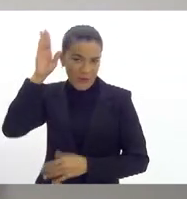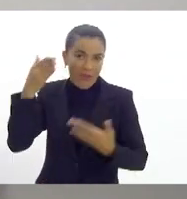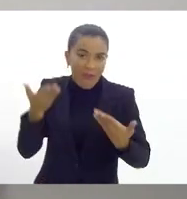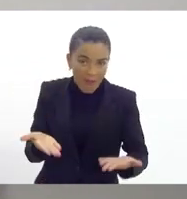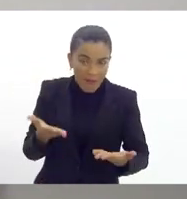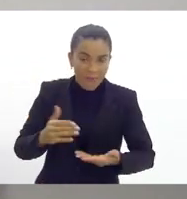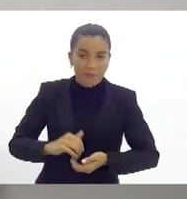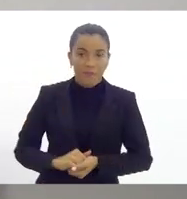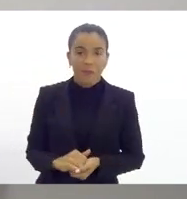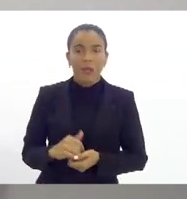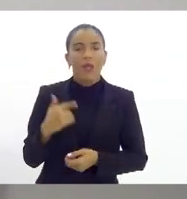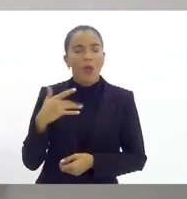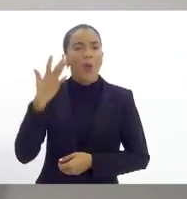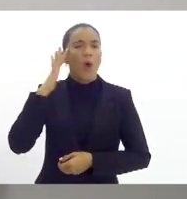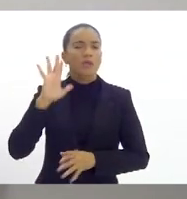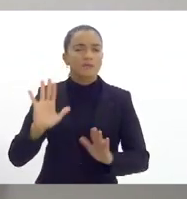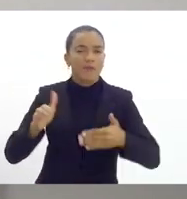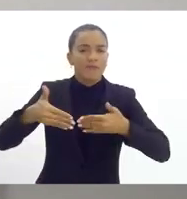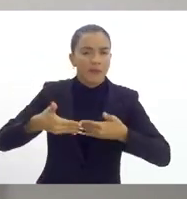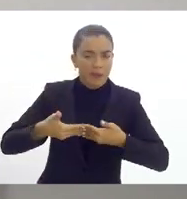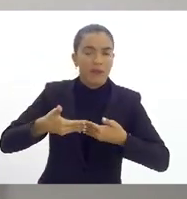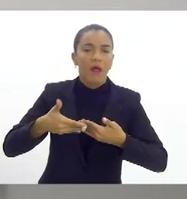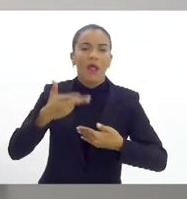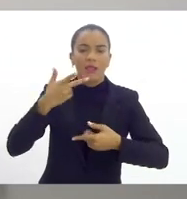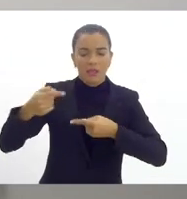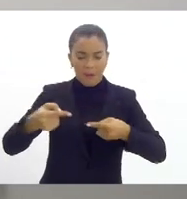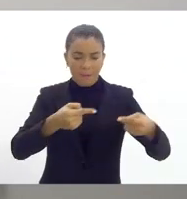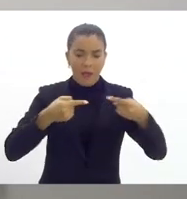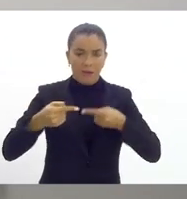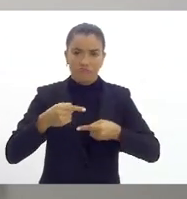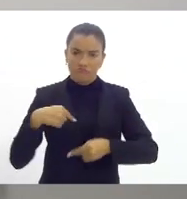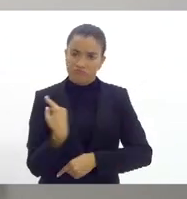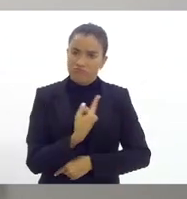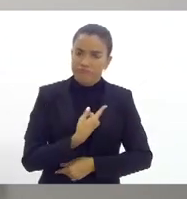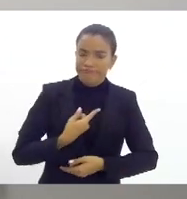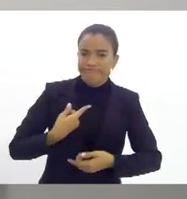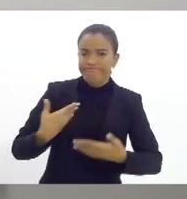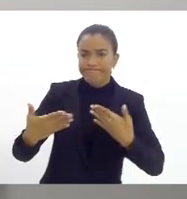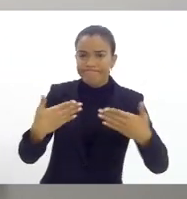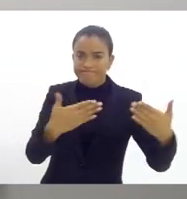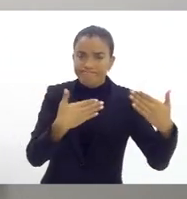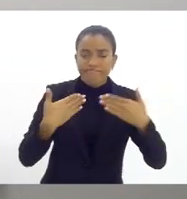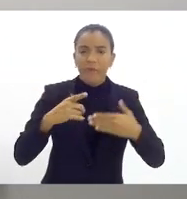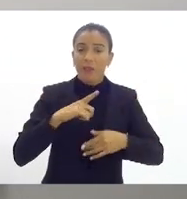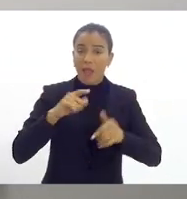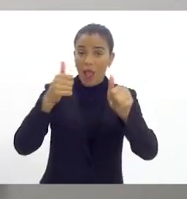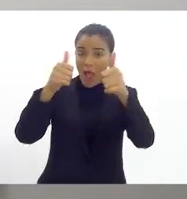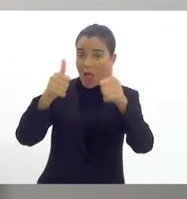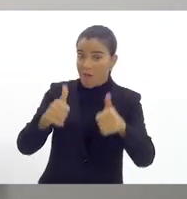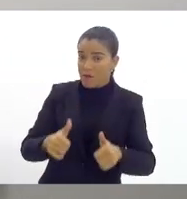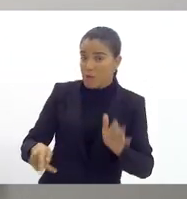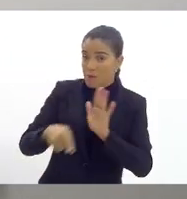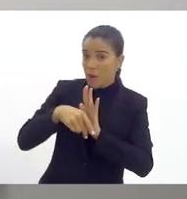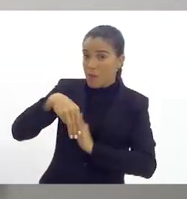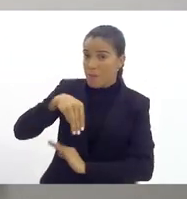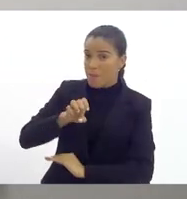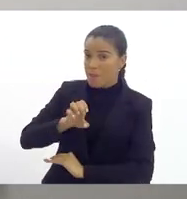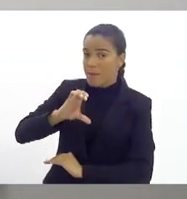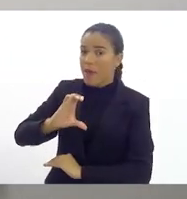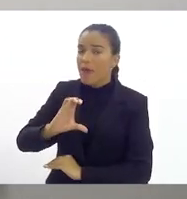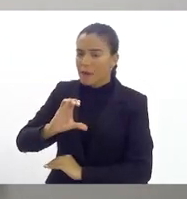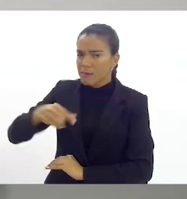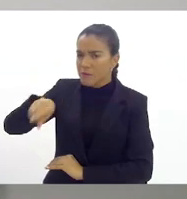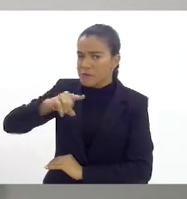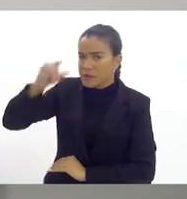eu acho importante esse debate que a gente tá colocando aqui é existem avaliadores do MEC só para vocês